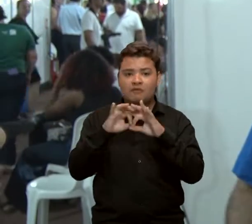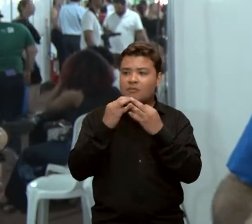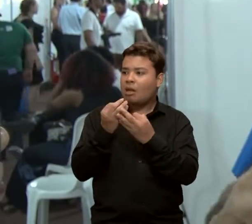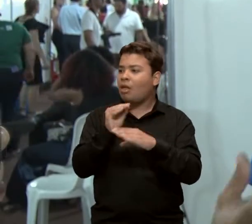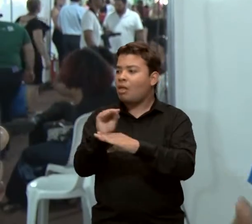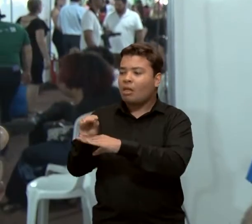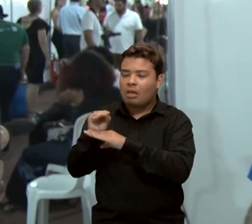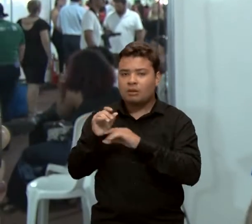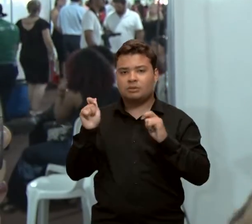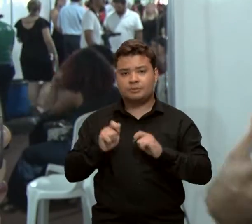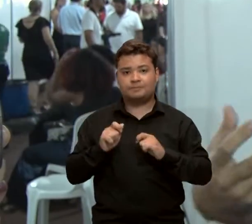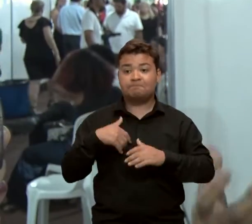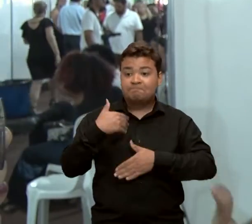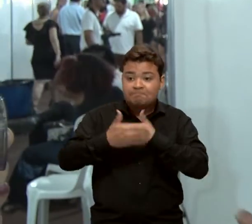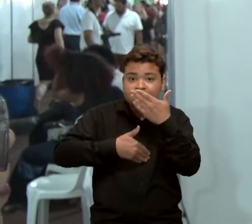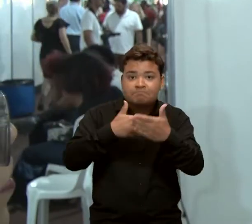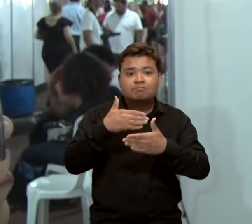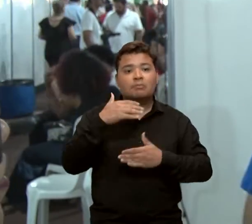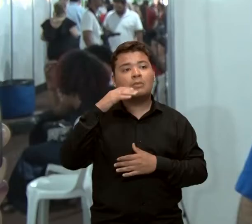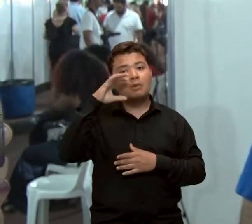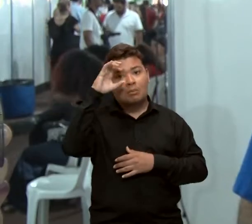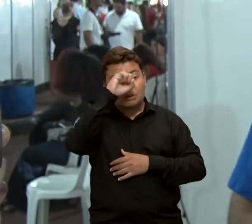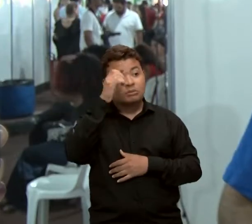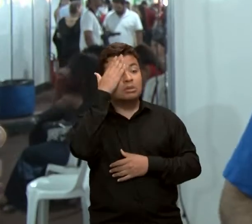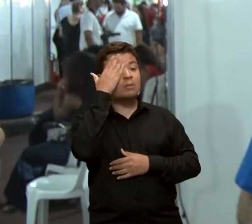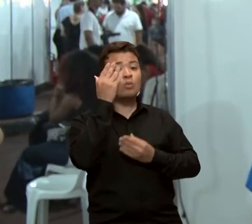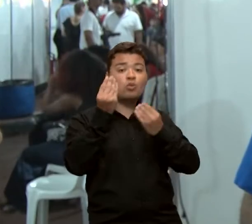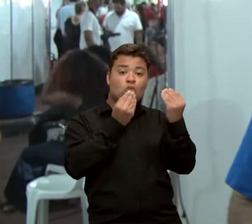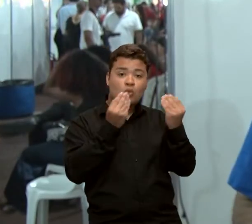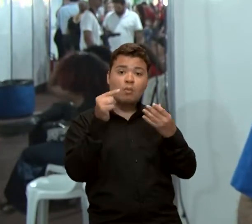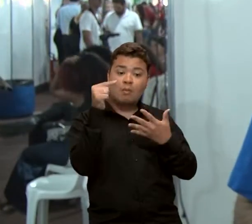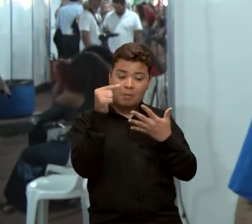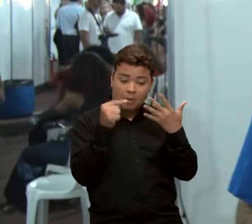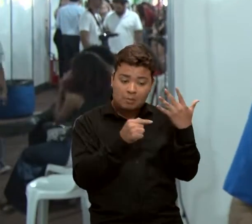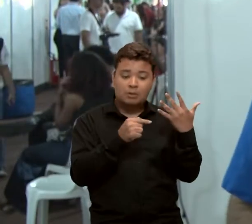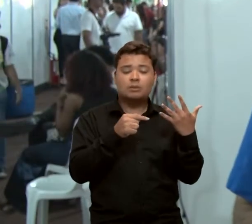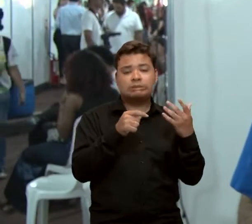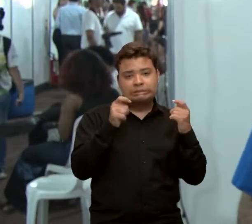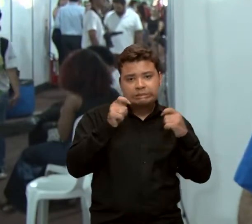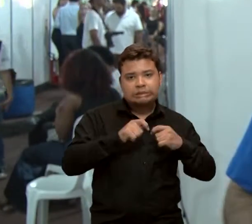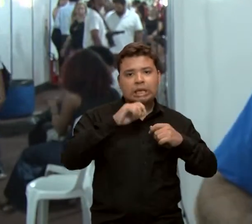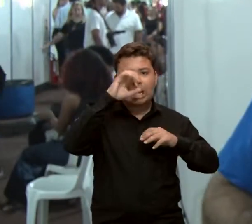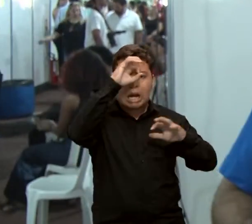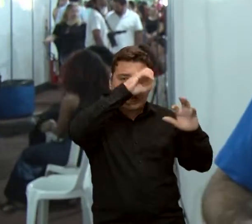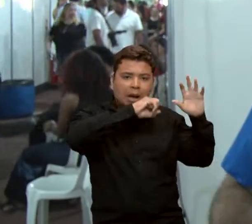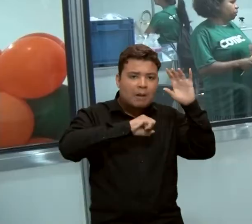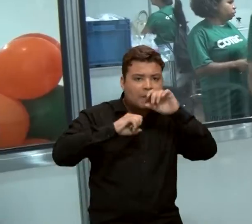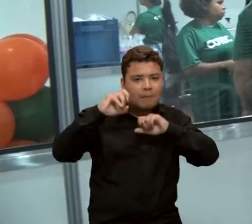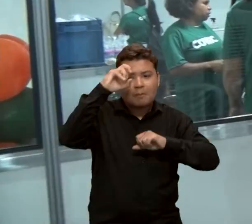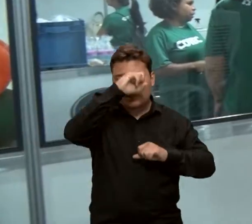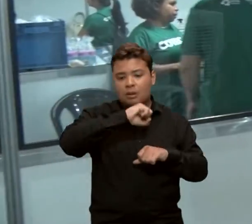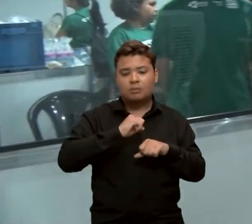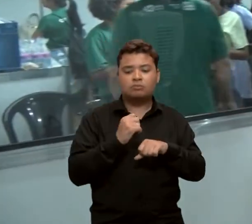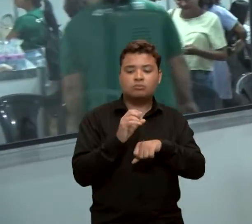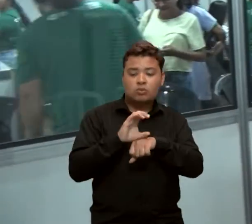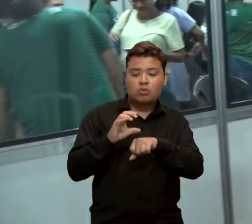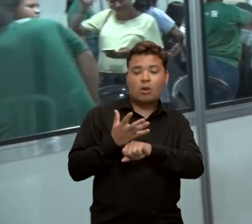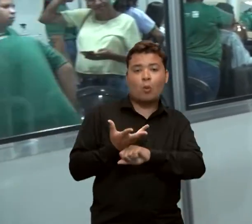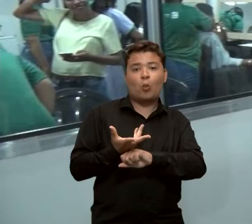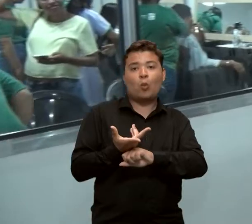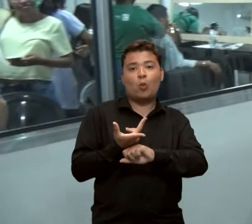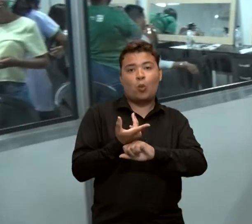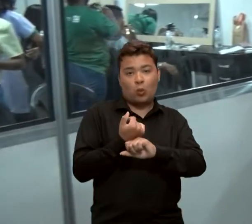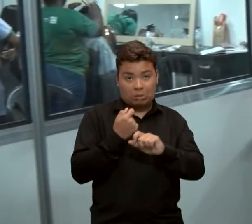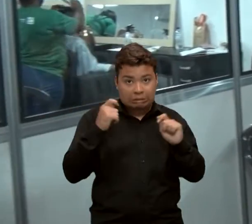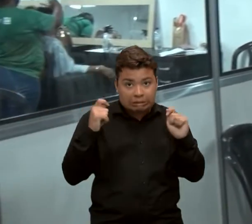que isso se familiarizou e popularizou essa forma de se aprender e de se qualificar profissionalmente,